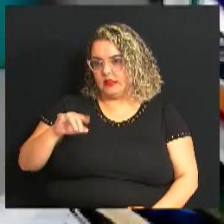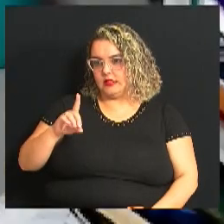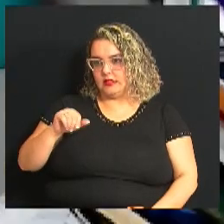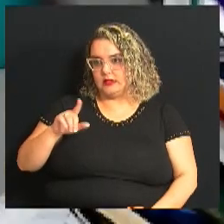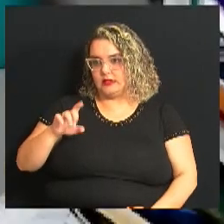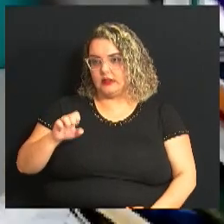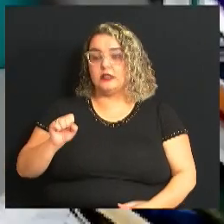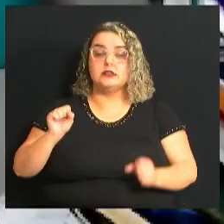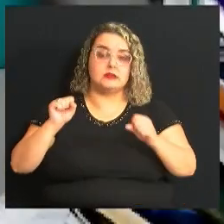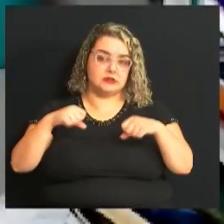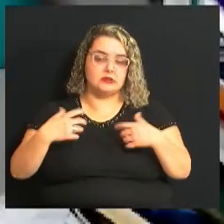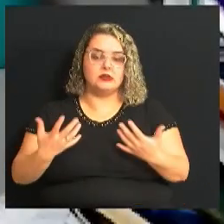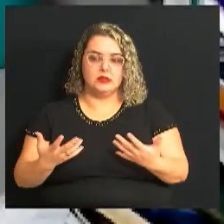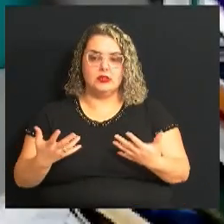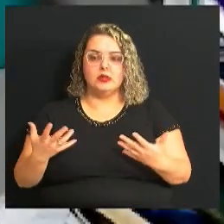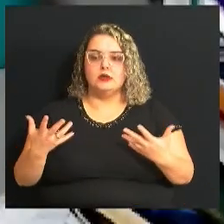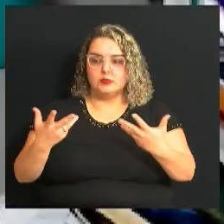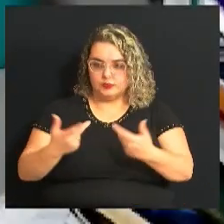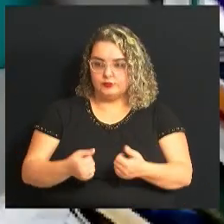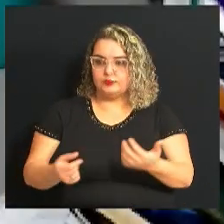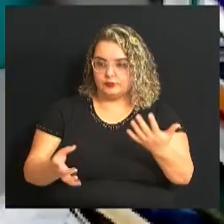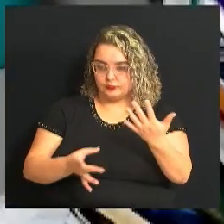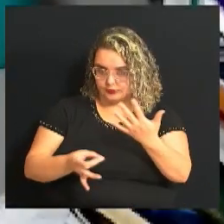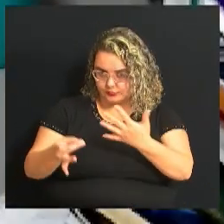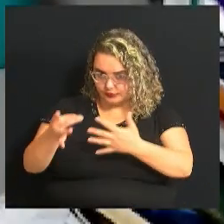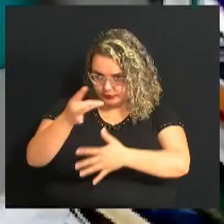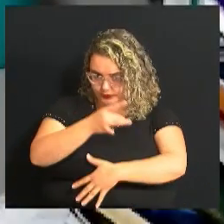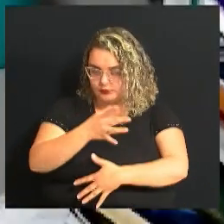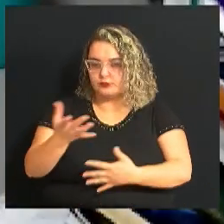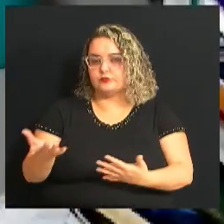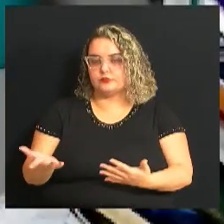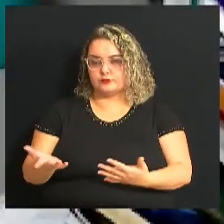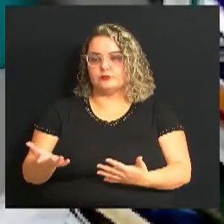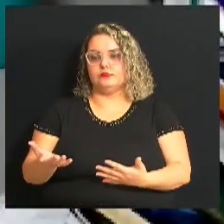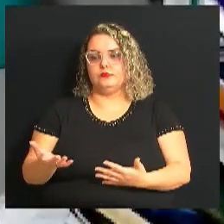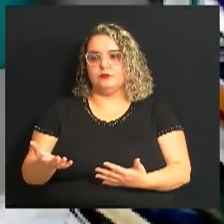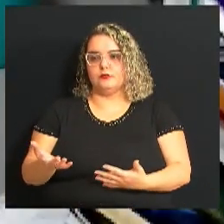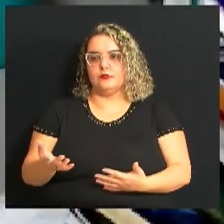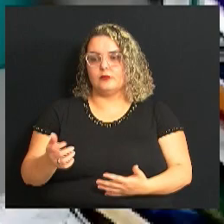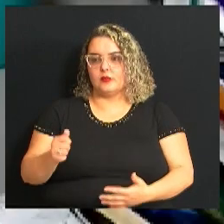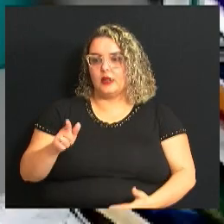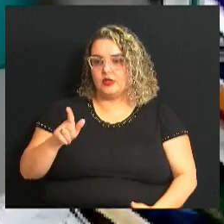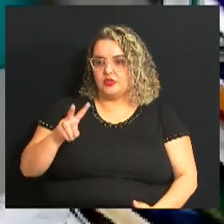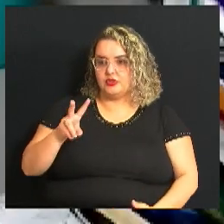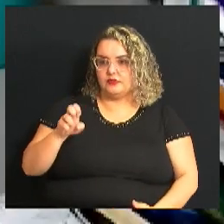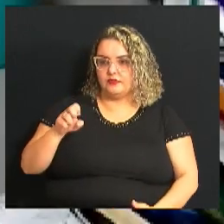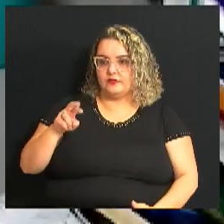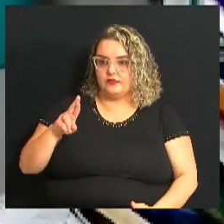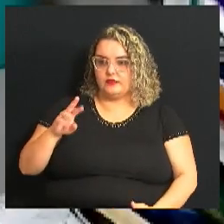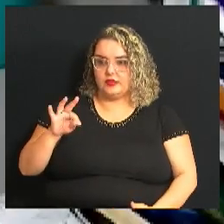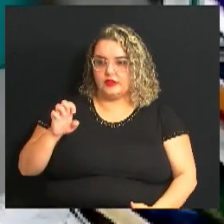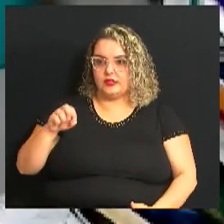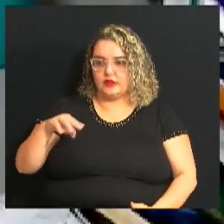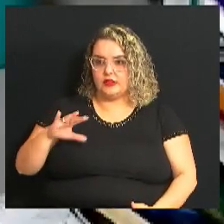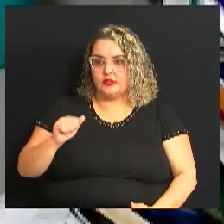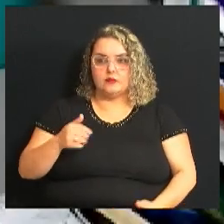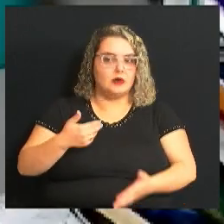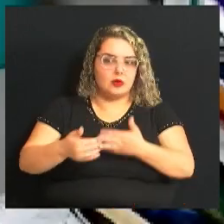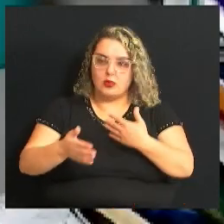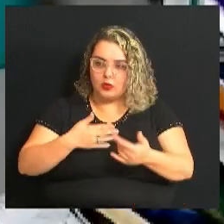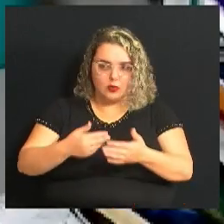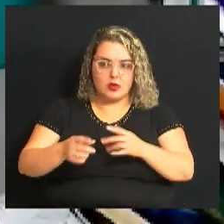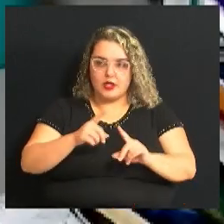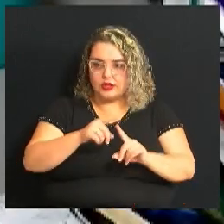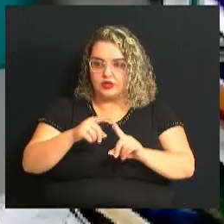Sim, todos os critérios, né, todas as advertências que precisam ser feitas para qualquer tipo de